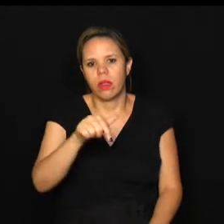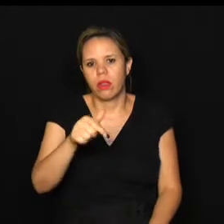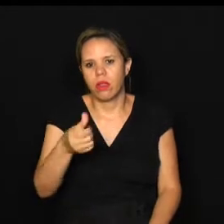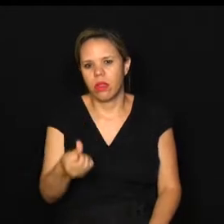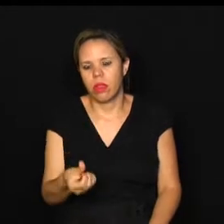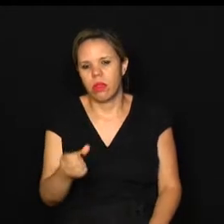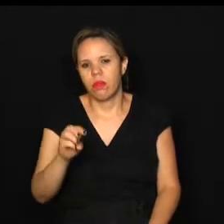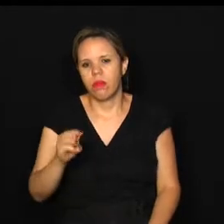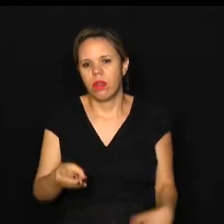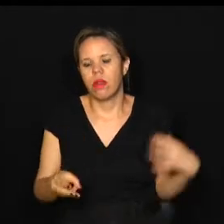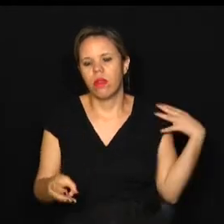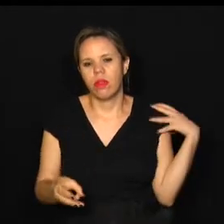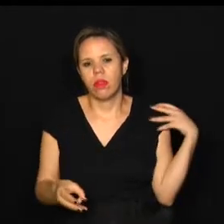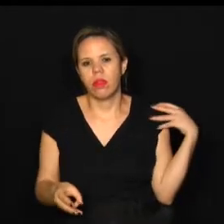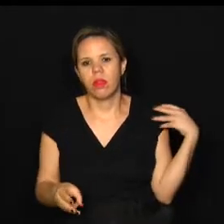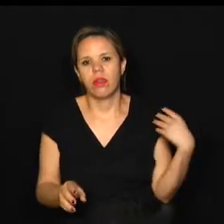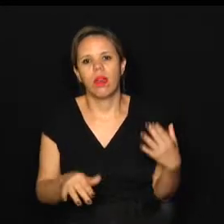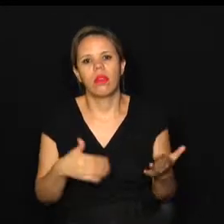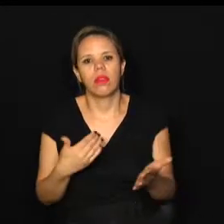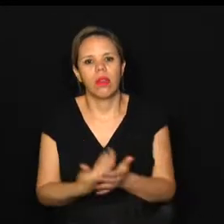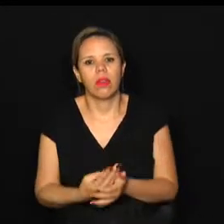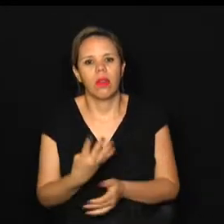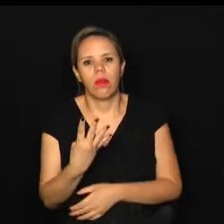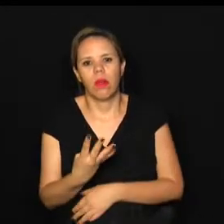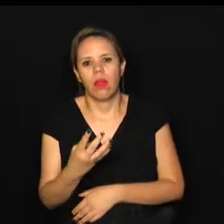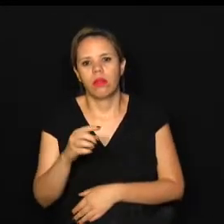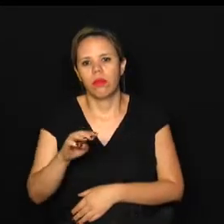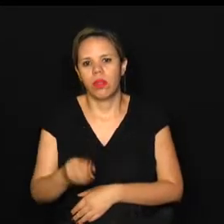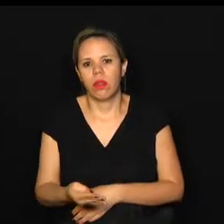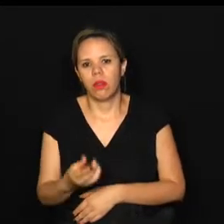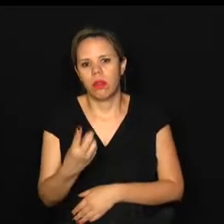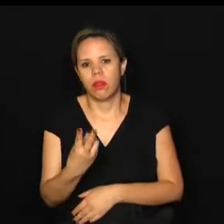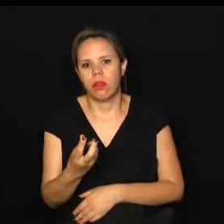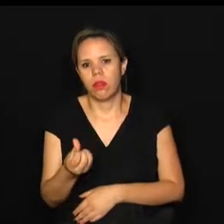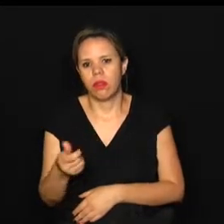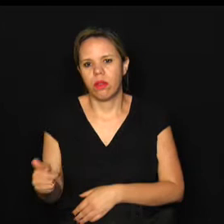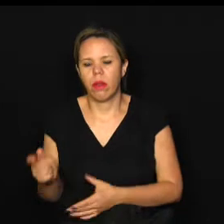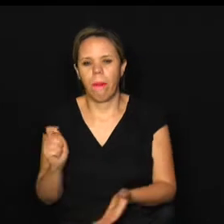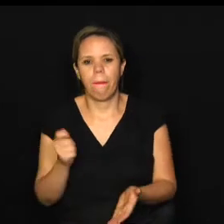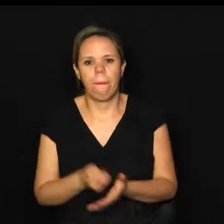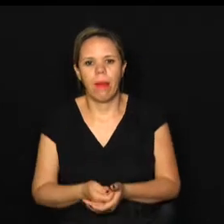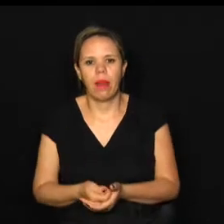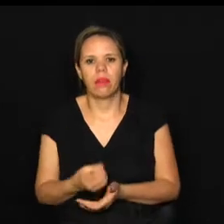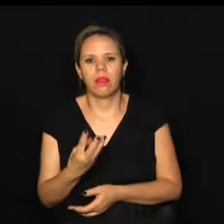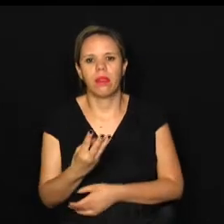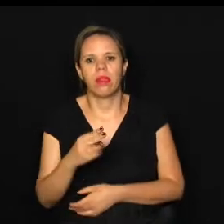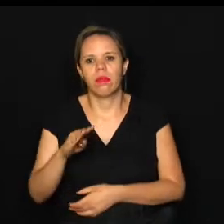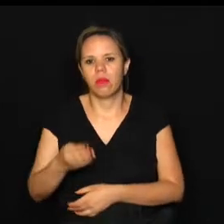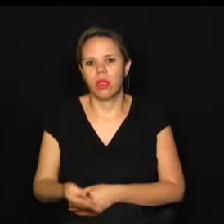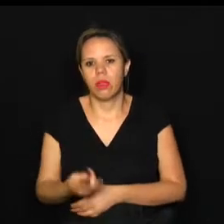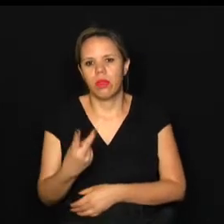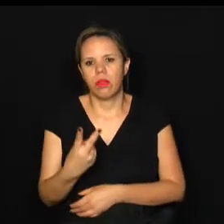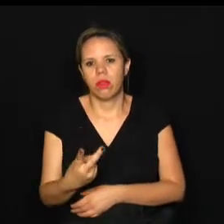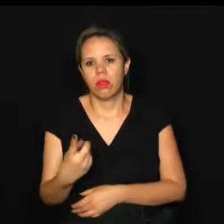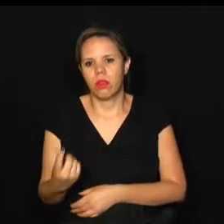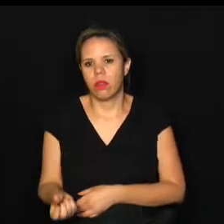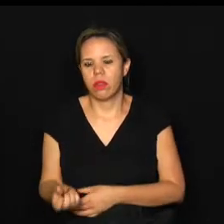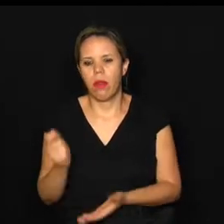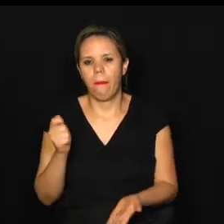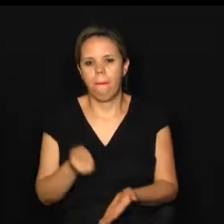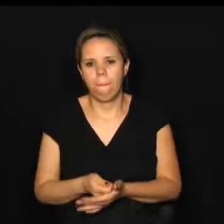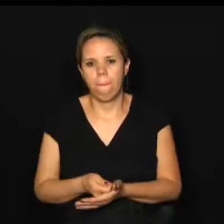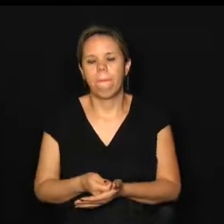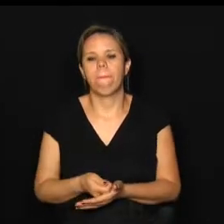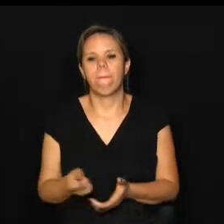até aqui 4 bilhões 264 milhões e 800, liquidados 3 bilhões 216 milhões e 700 e foram pagos 2